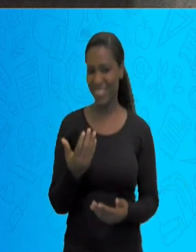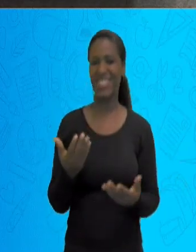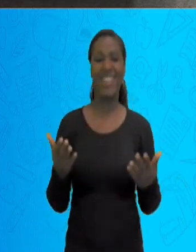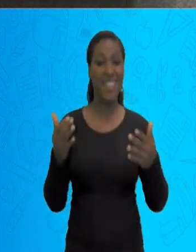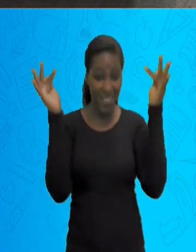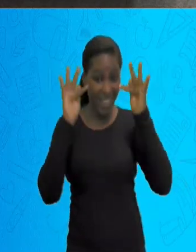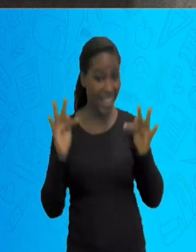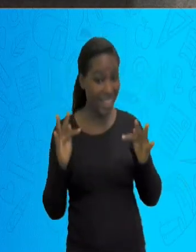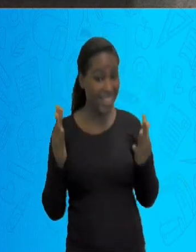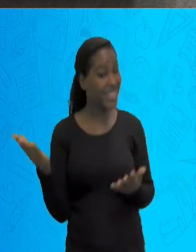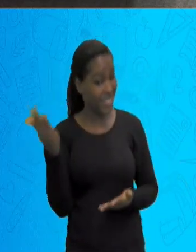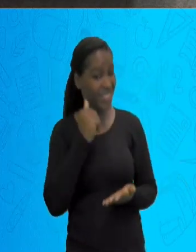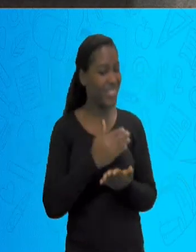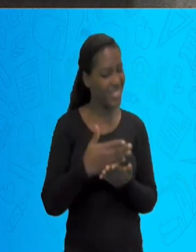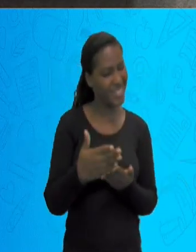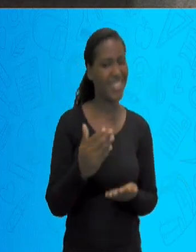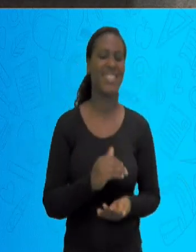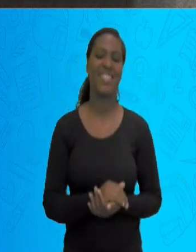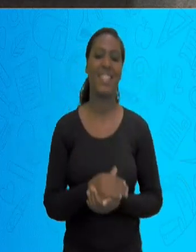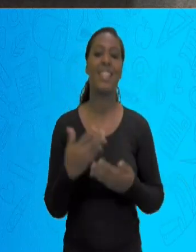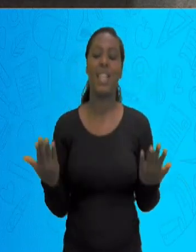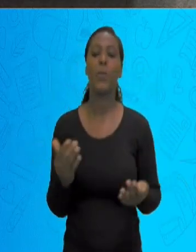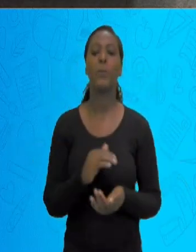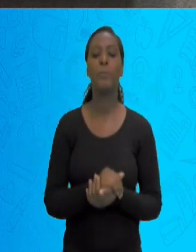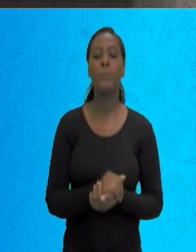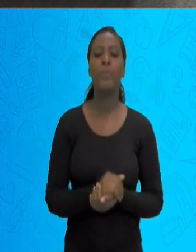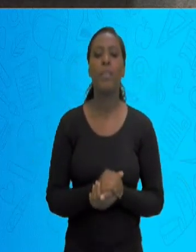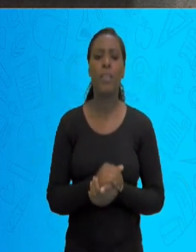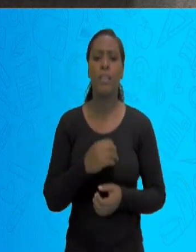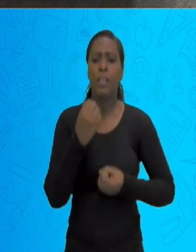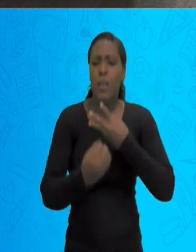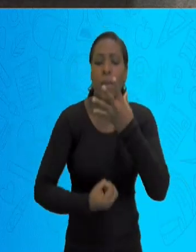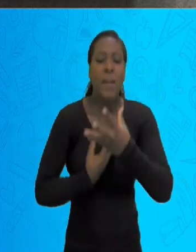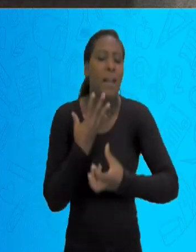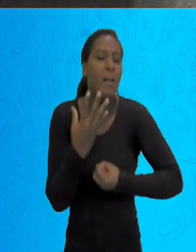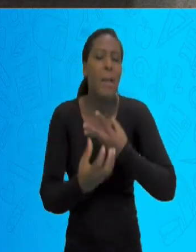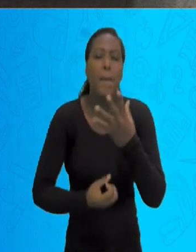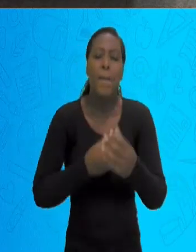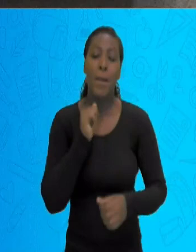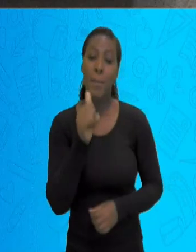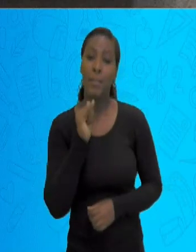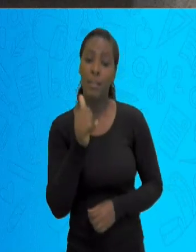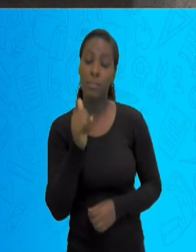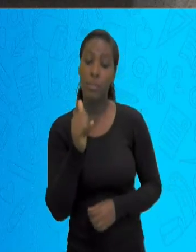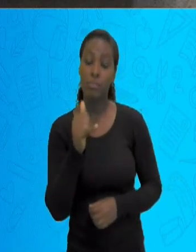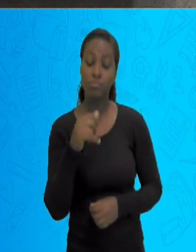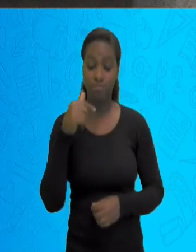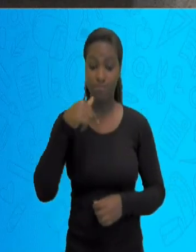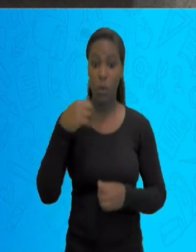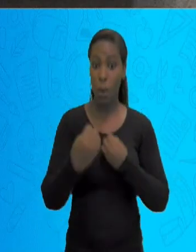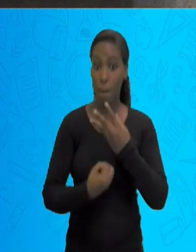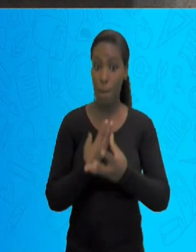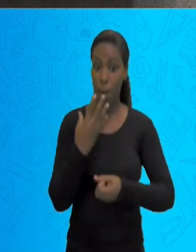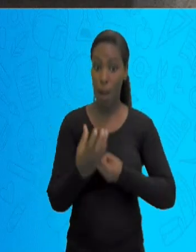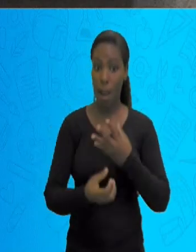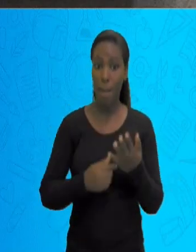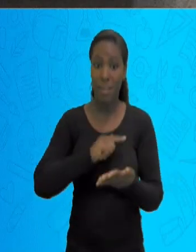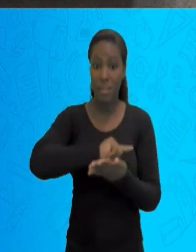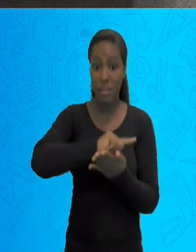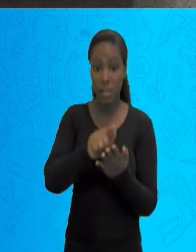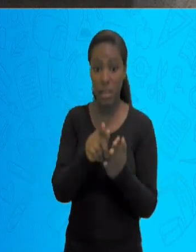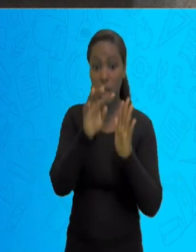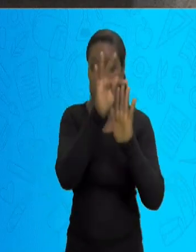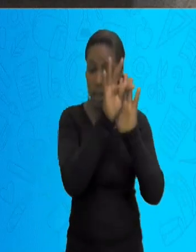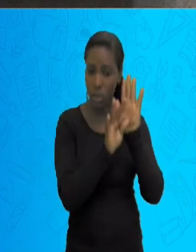começar? Bem, poemas narrativos. Poemas são gêneros textuais que são construídos